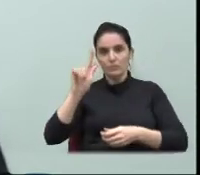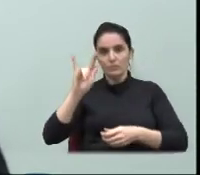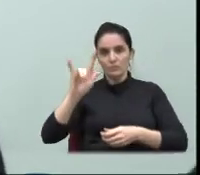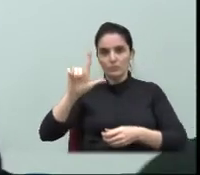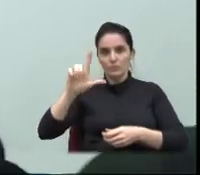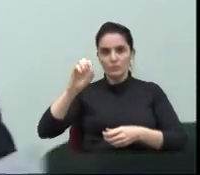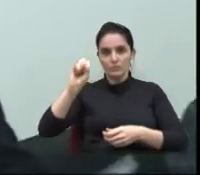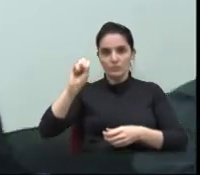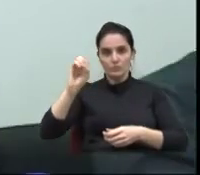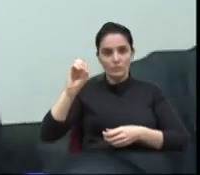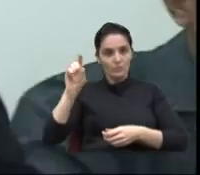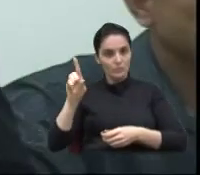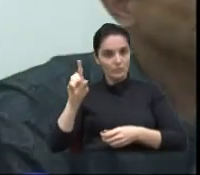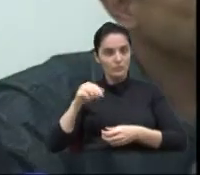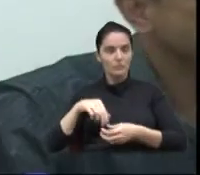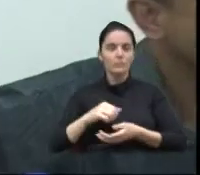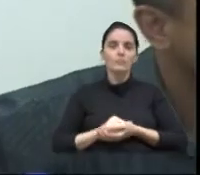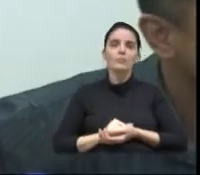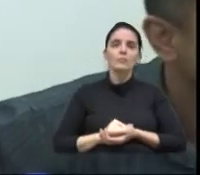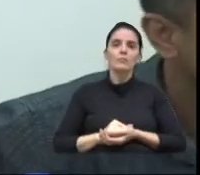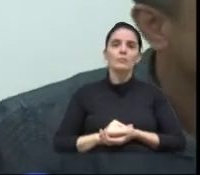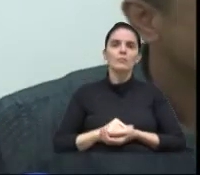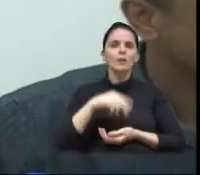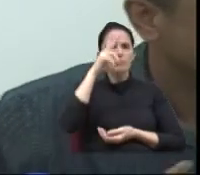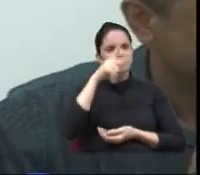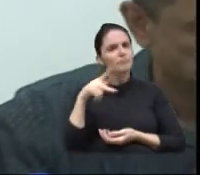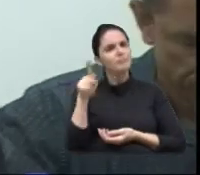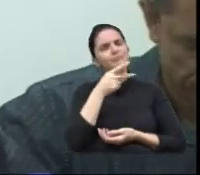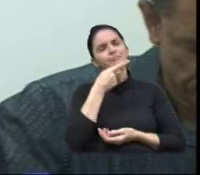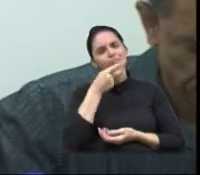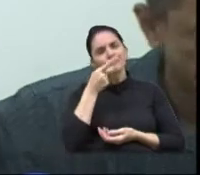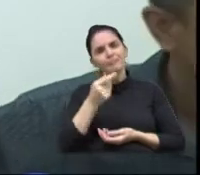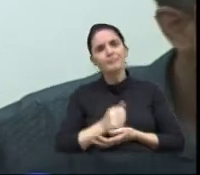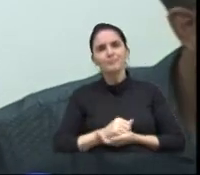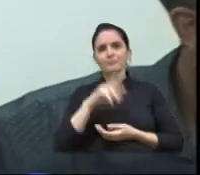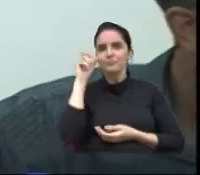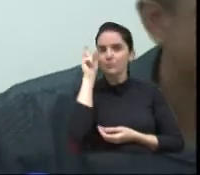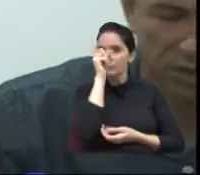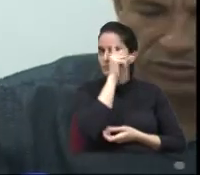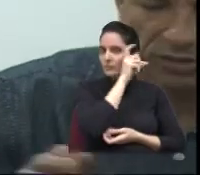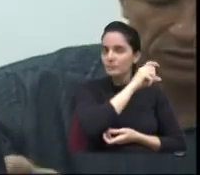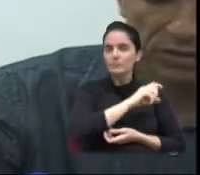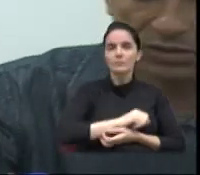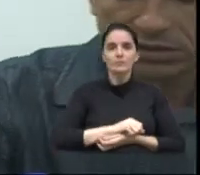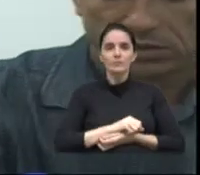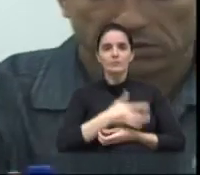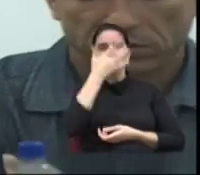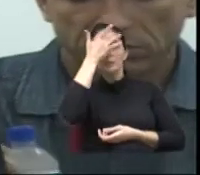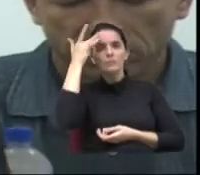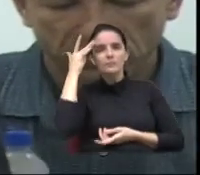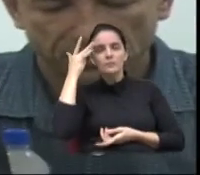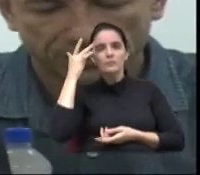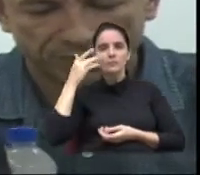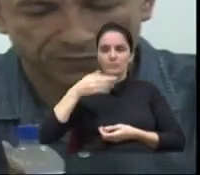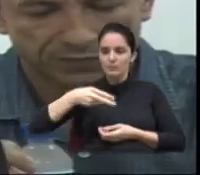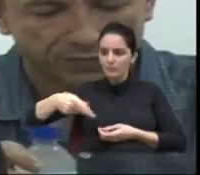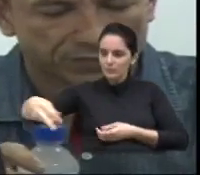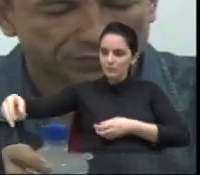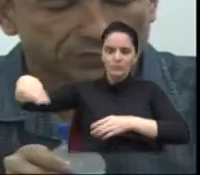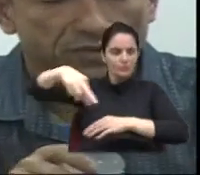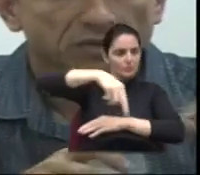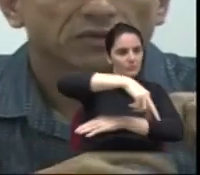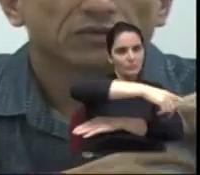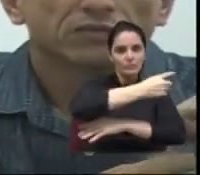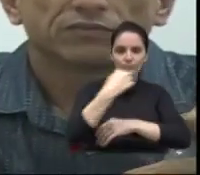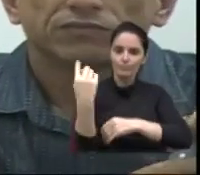do aeroporto, e ele nos colocou essa dificuldade dos moradores em estar transitando naquela região. E uma